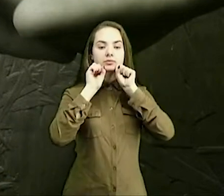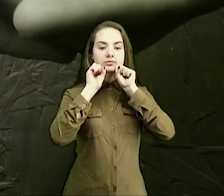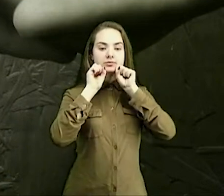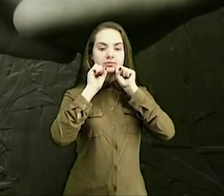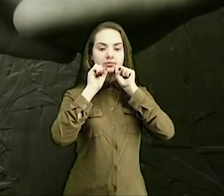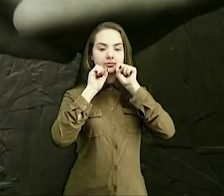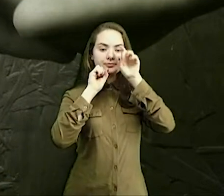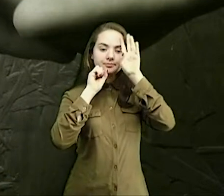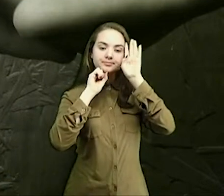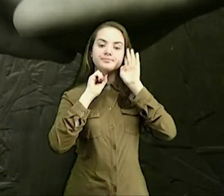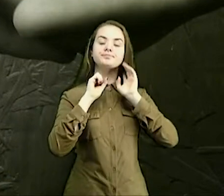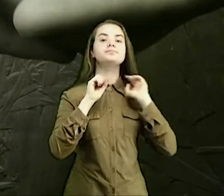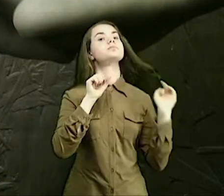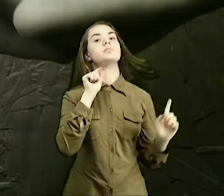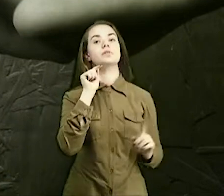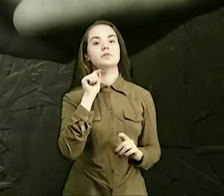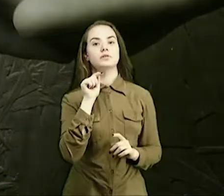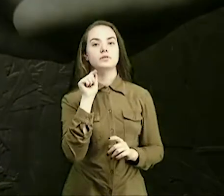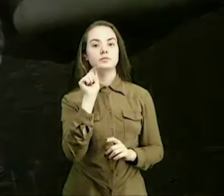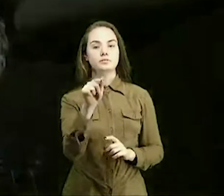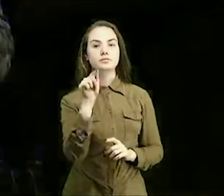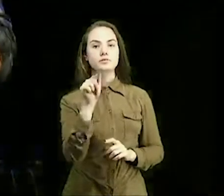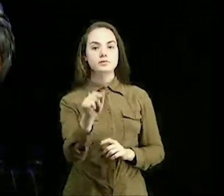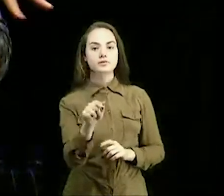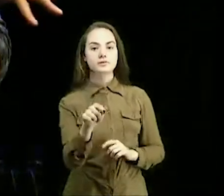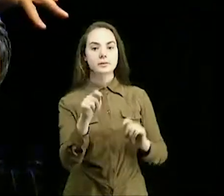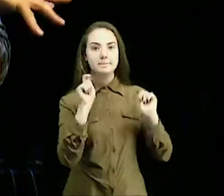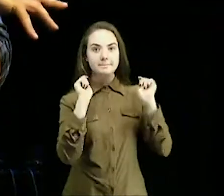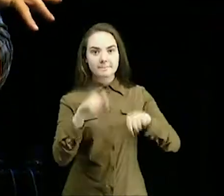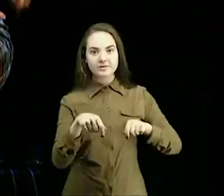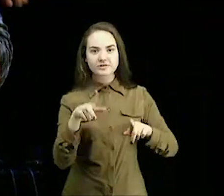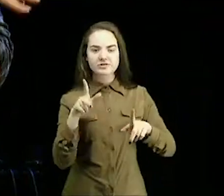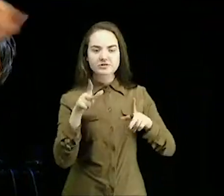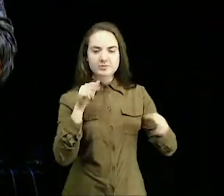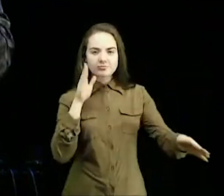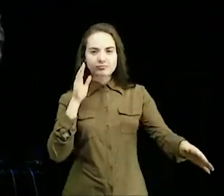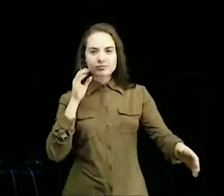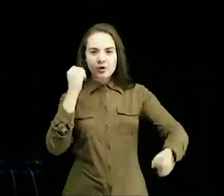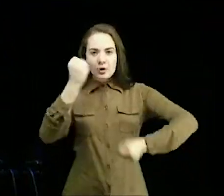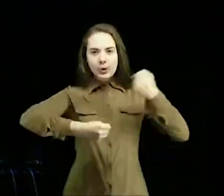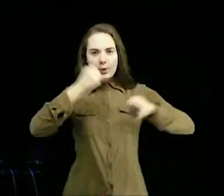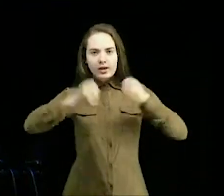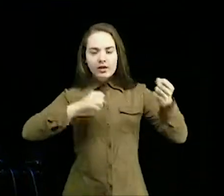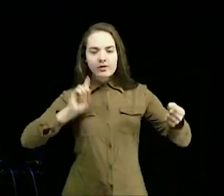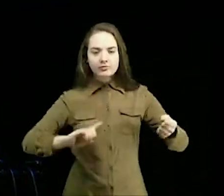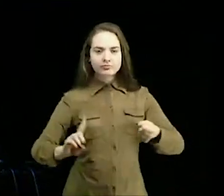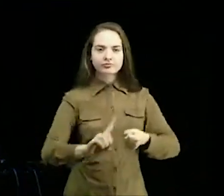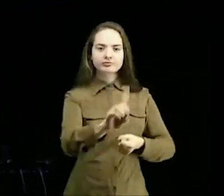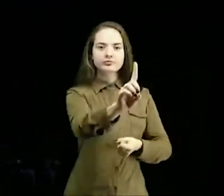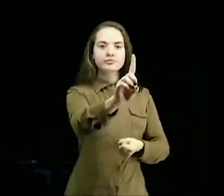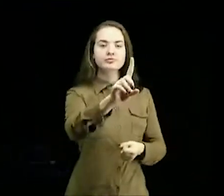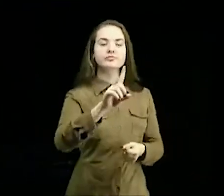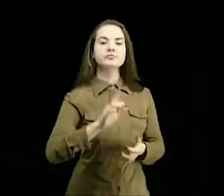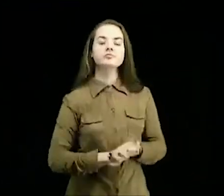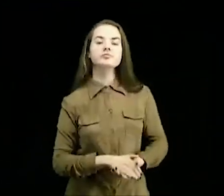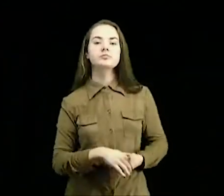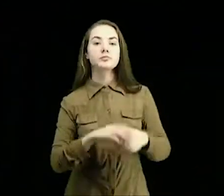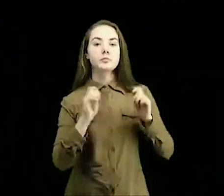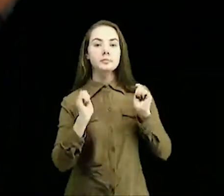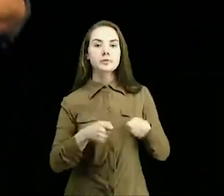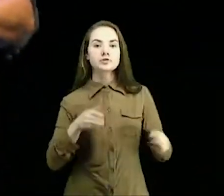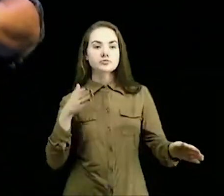alcançarão. Então você pode ser o Usain Bolt, aquele homem mais de flash. Você pode ser o